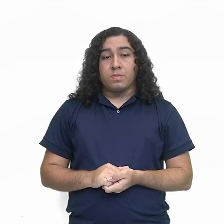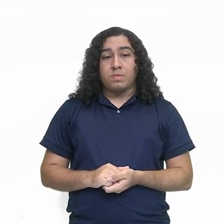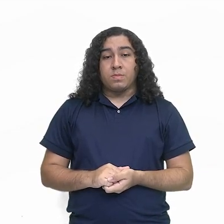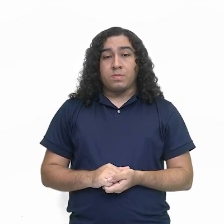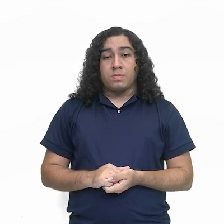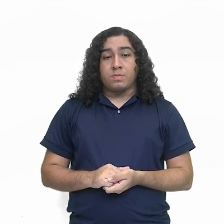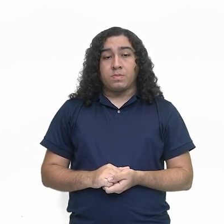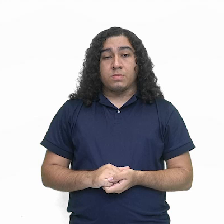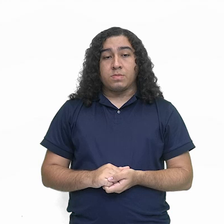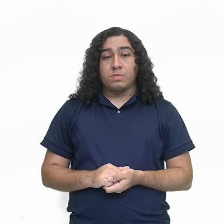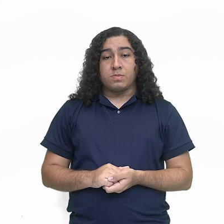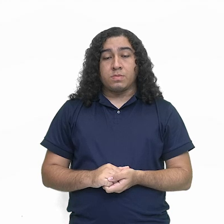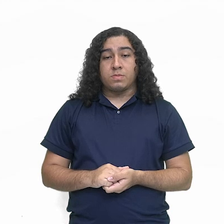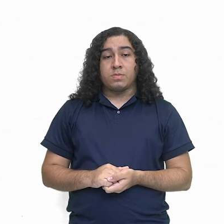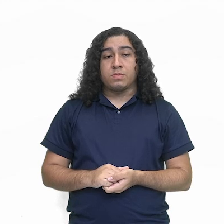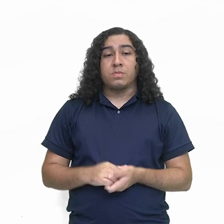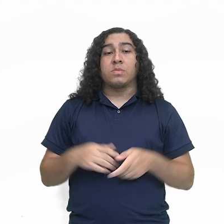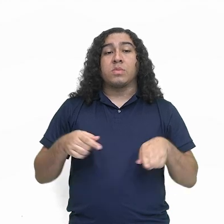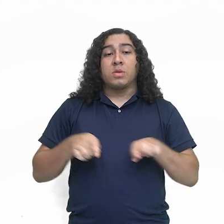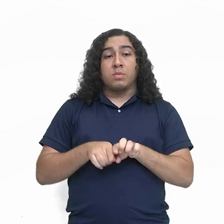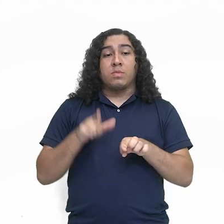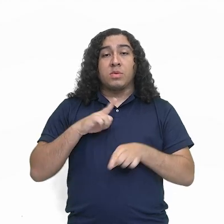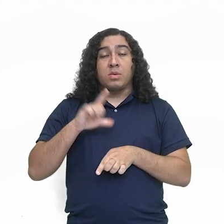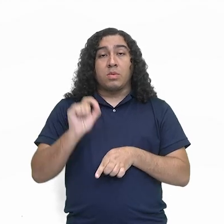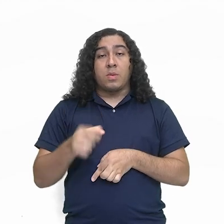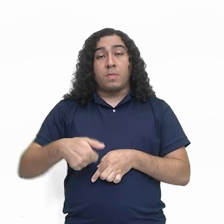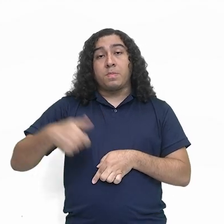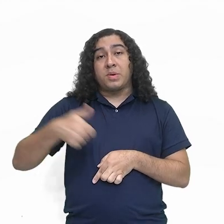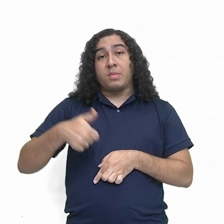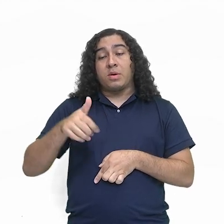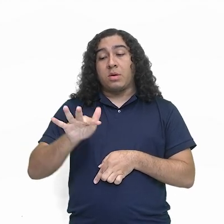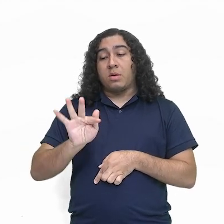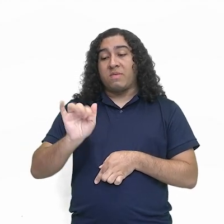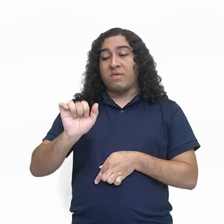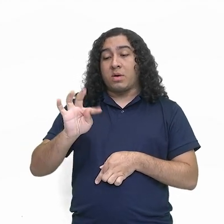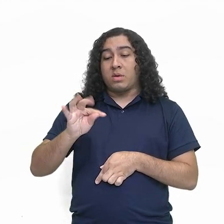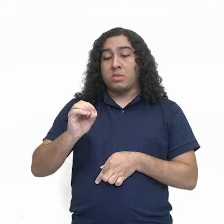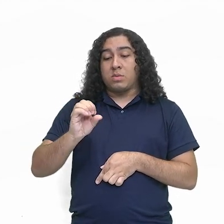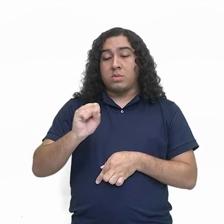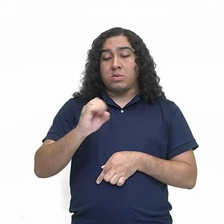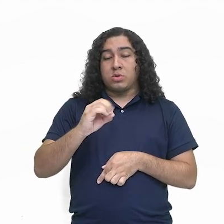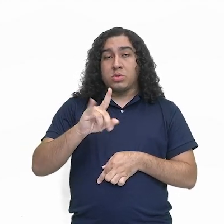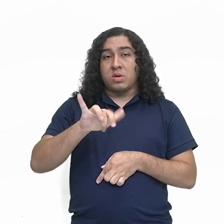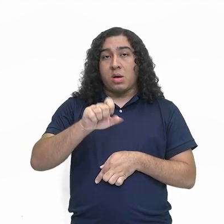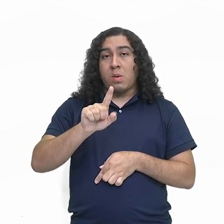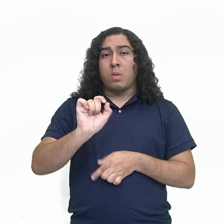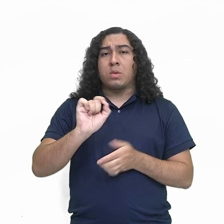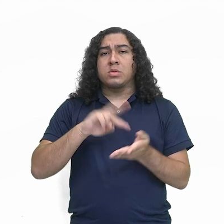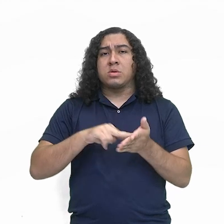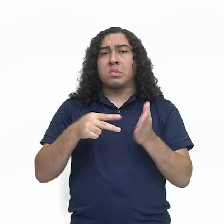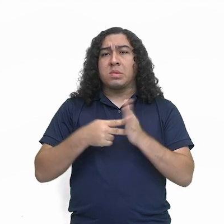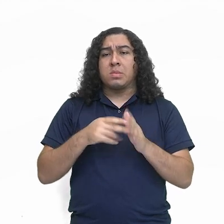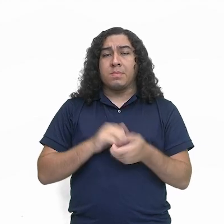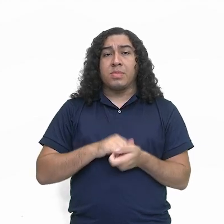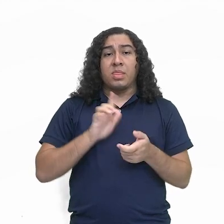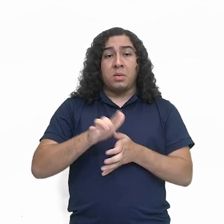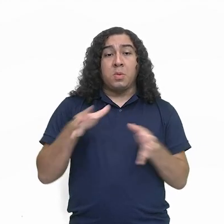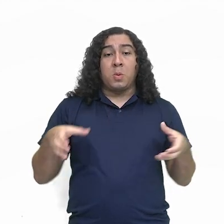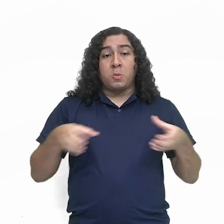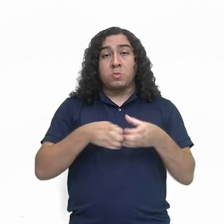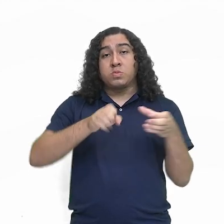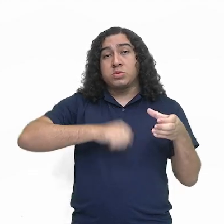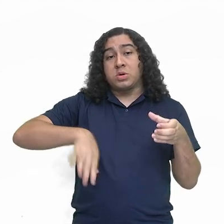aí um fato social, né? Vejam lá. O que é o fato social? É um conjunto geral